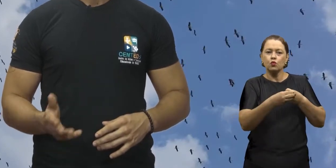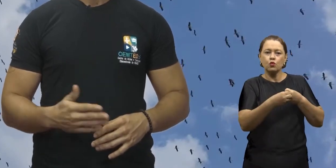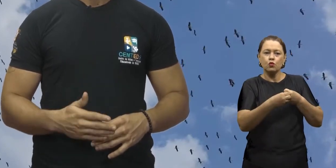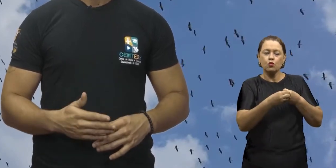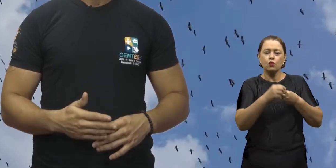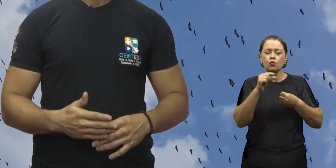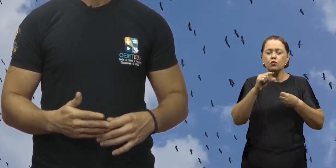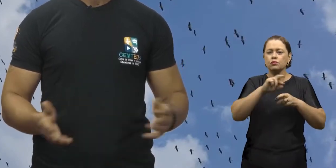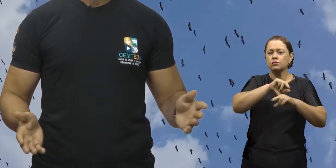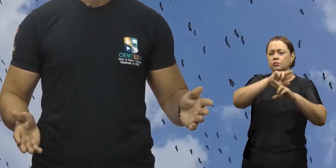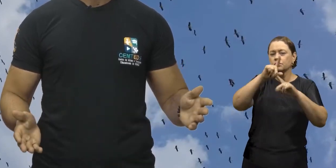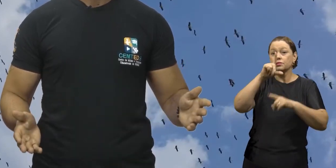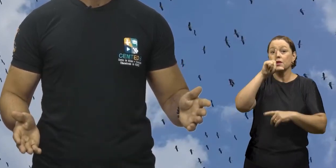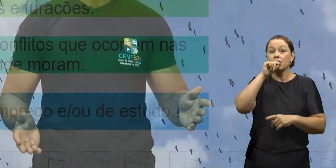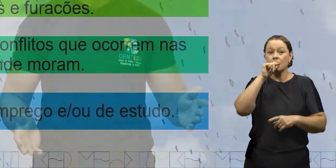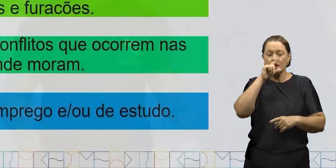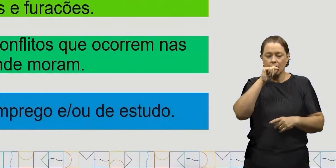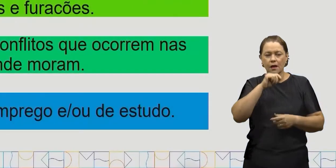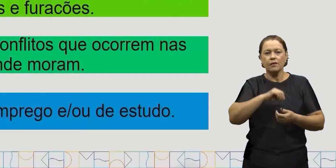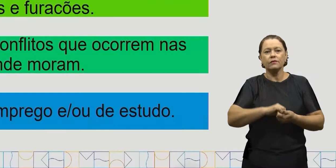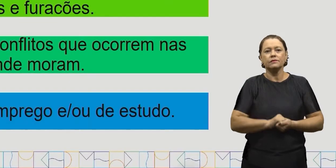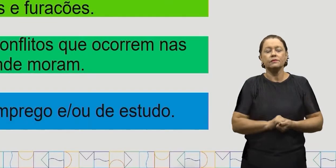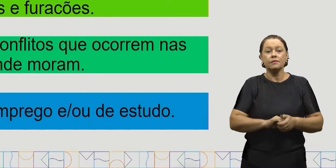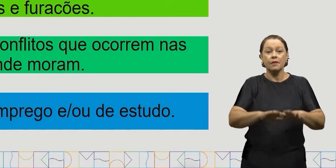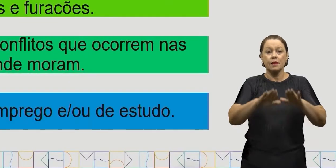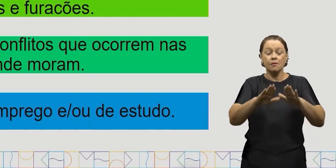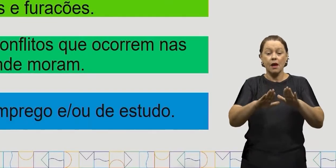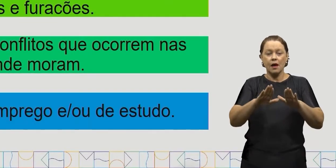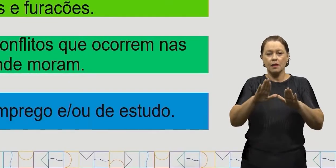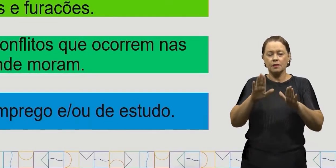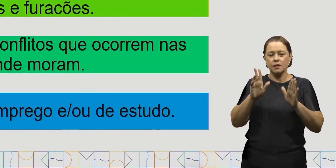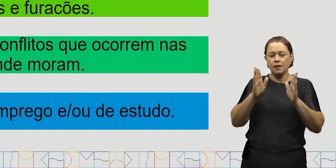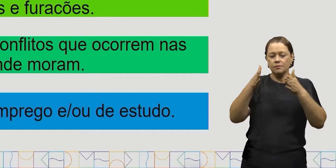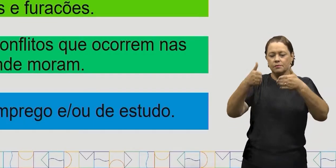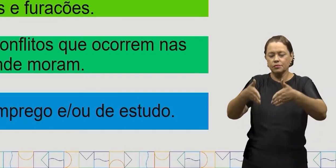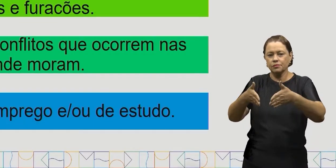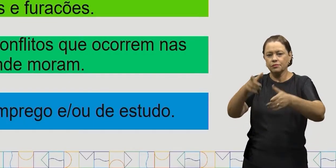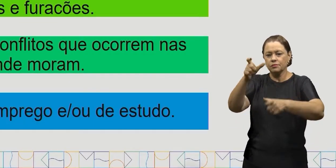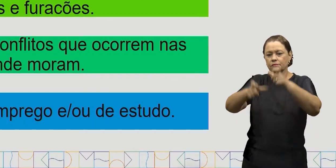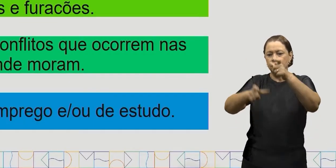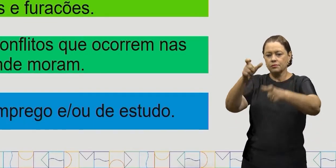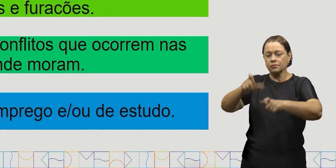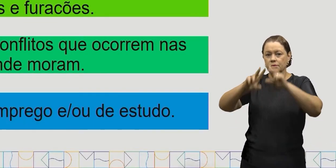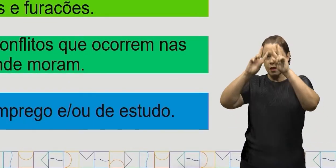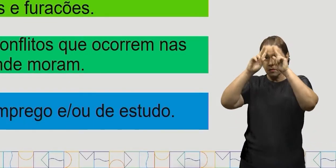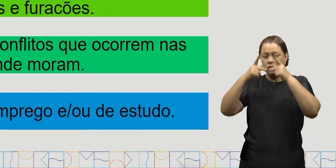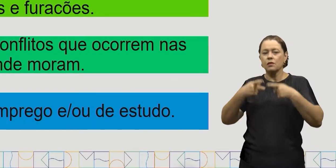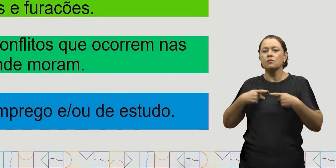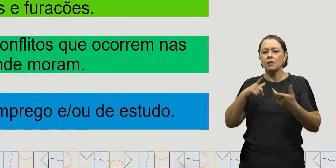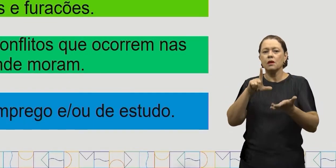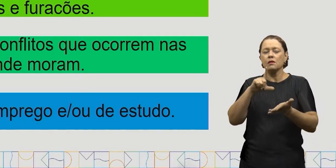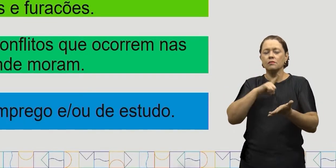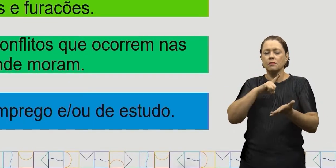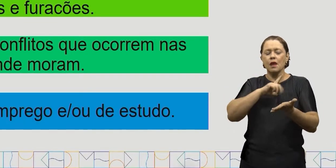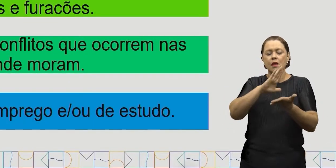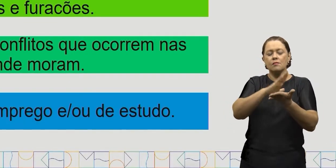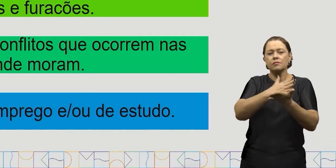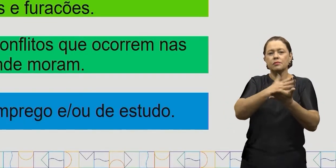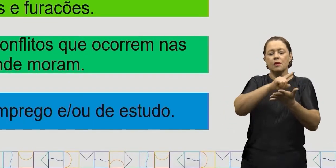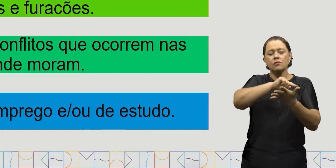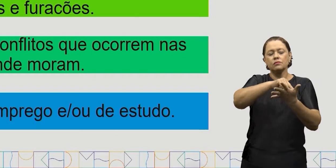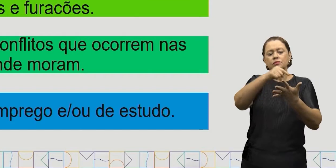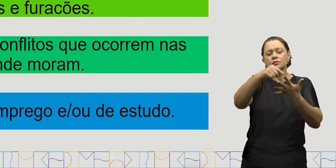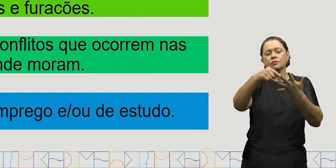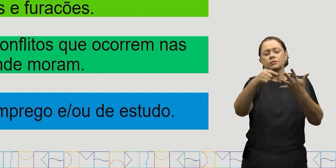mamíferos, insetos e aves. Em relação aos seres humanos, podemos elencar algumas razões para que as